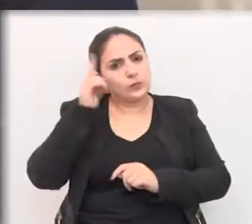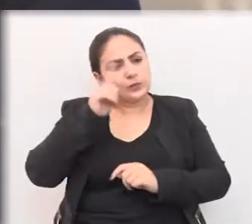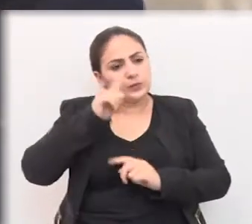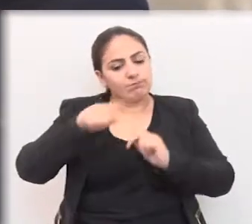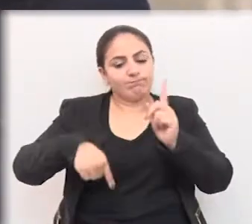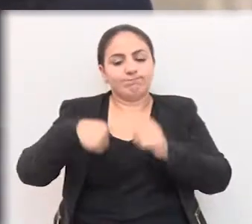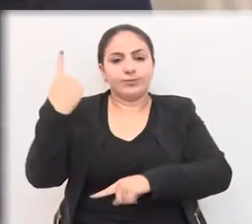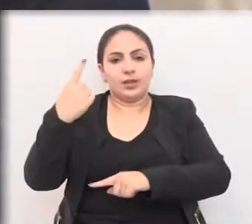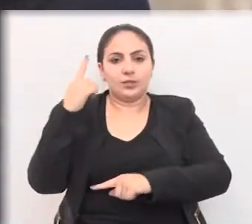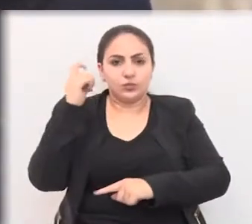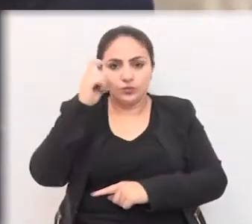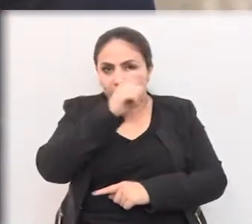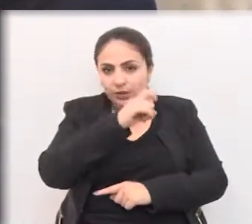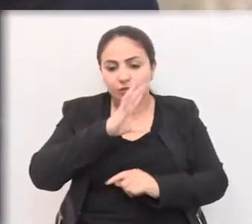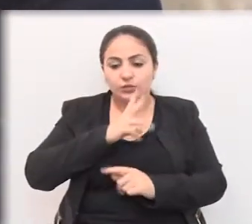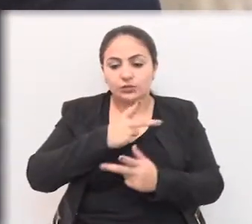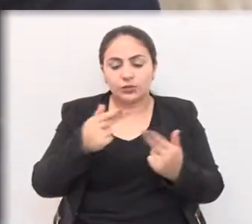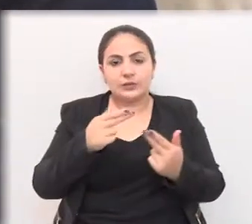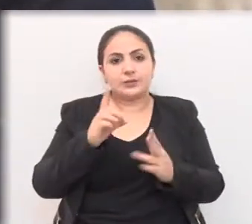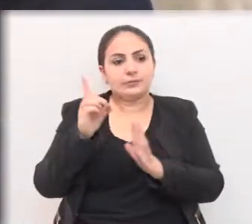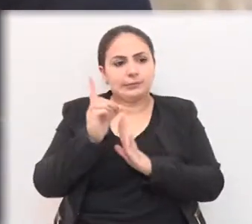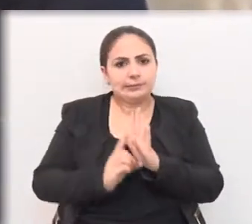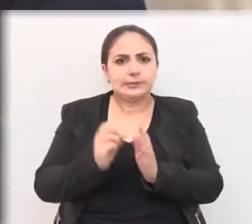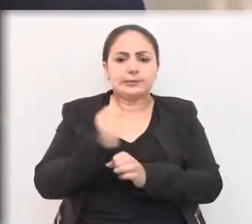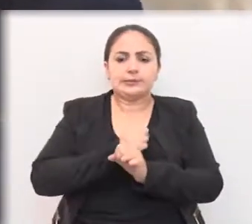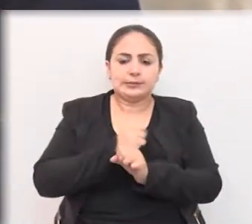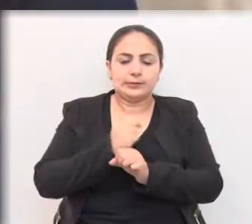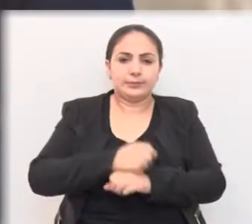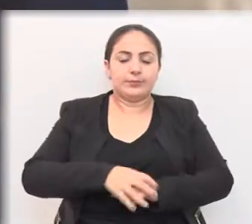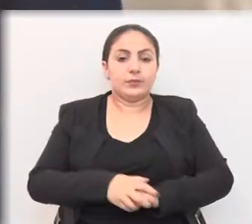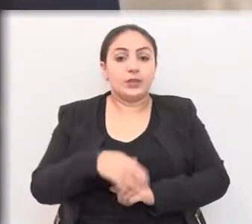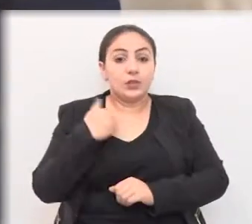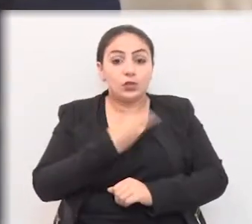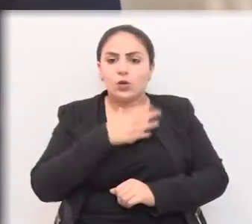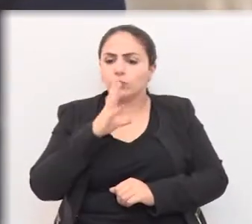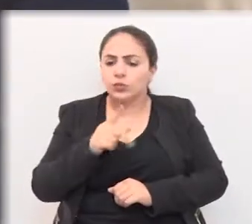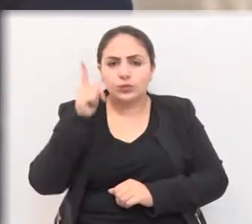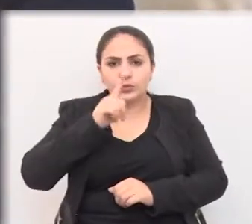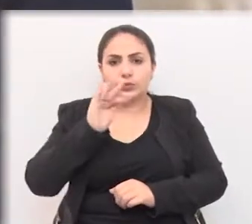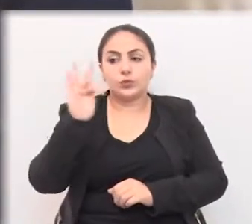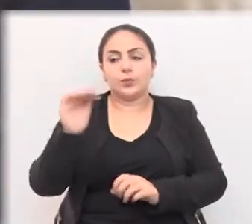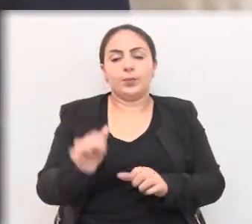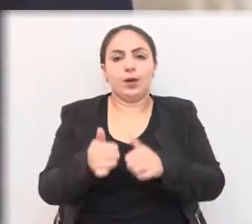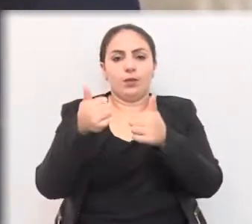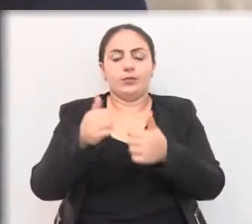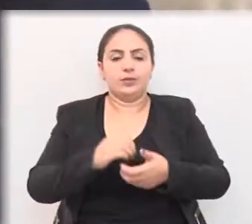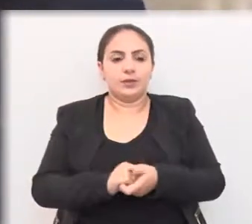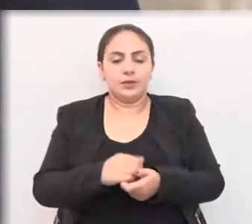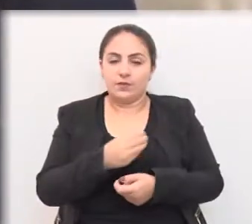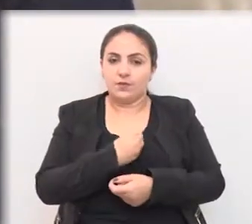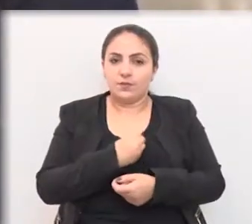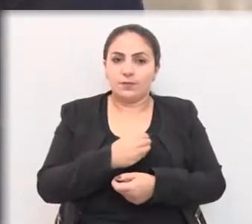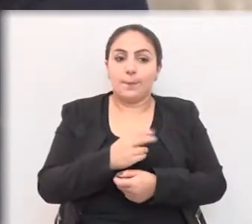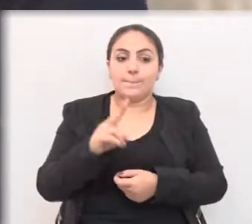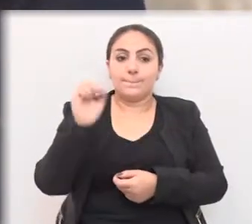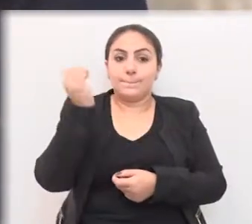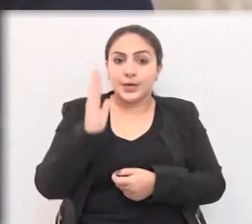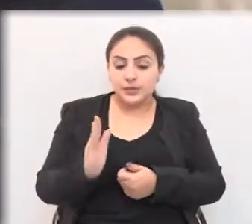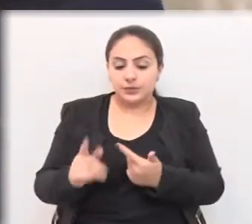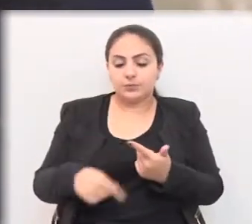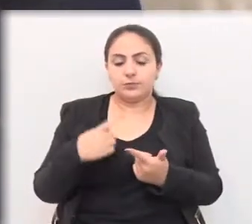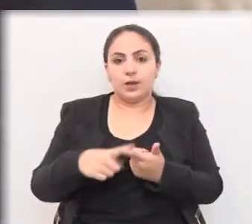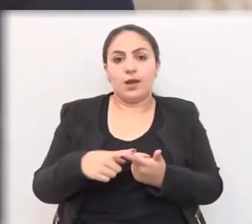para superar as dificuldades históricas de décadas e que nós vamos todos ter um futuro melhor. Então, viva o